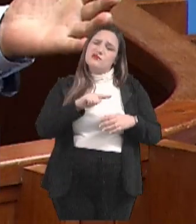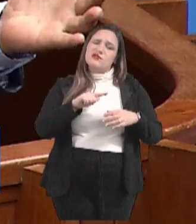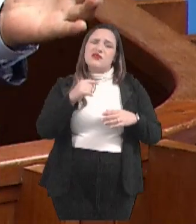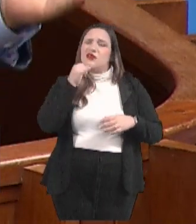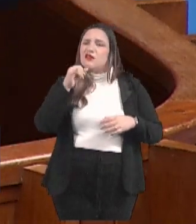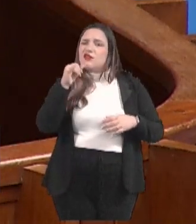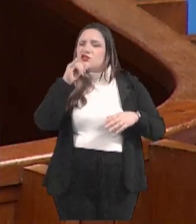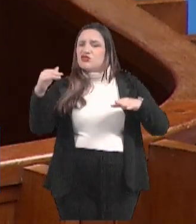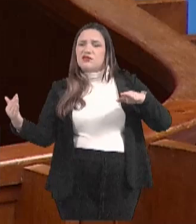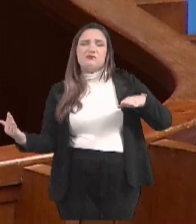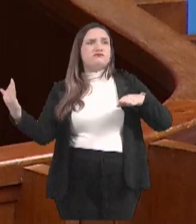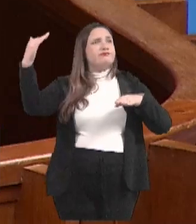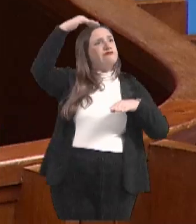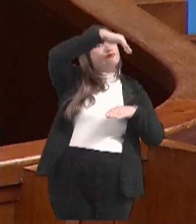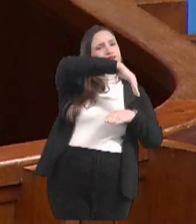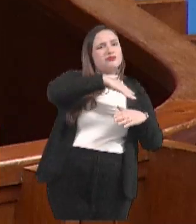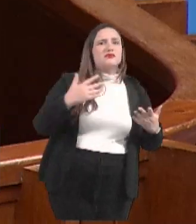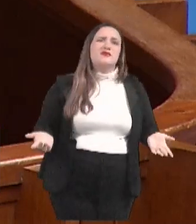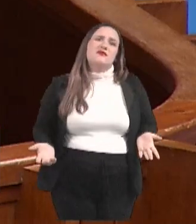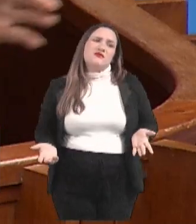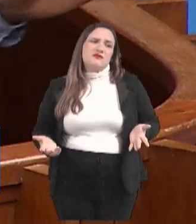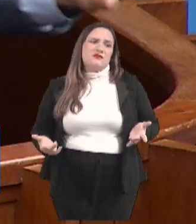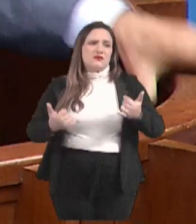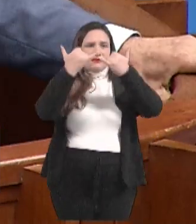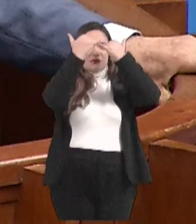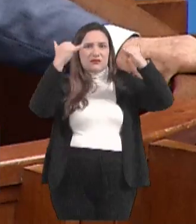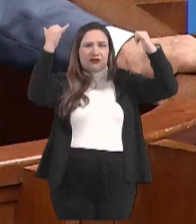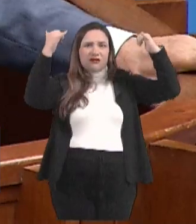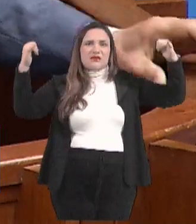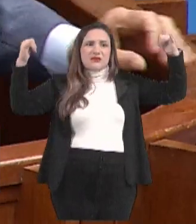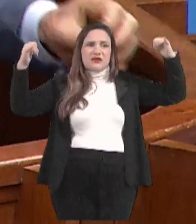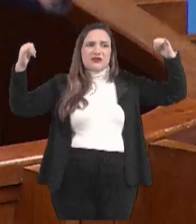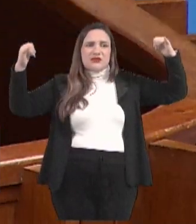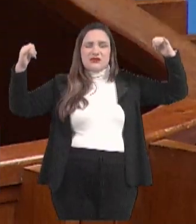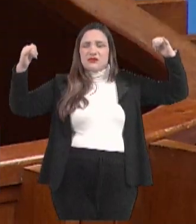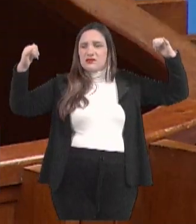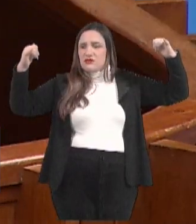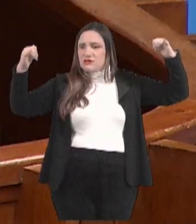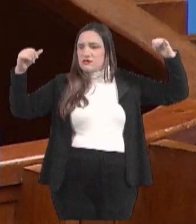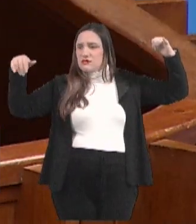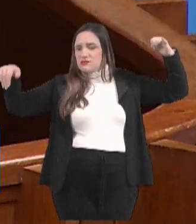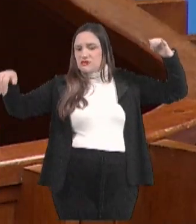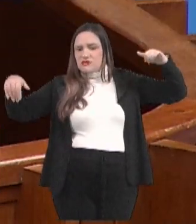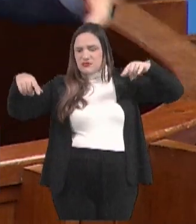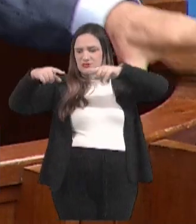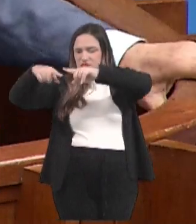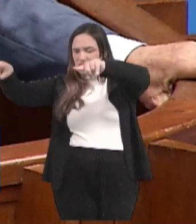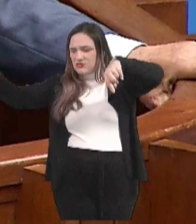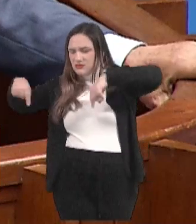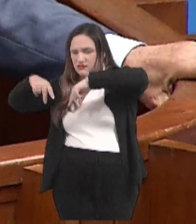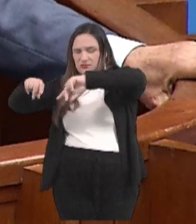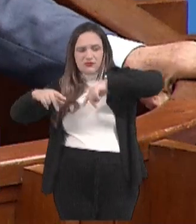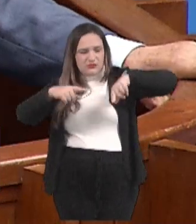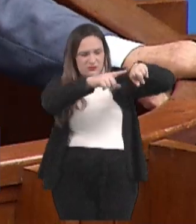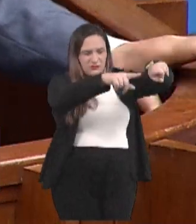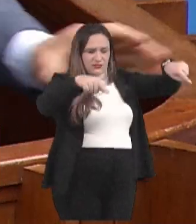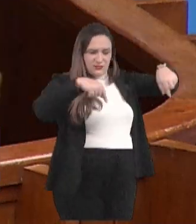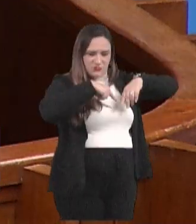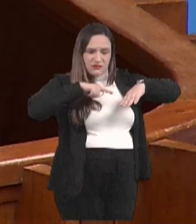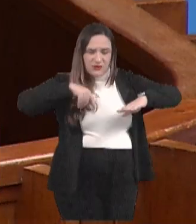ultrapassar uma rodovia com a linha para você levar a energia para o outro lado. Isso é o maior absurdo, deputado